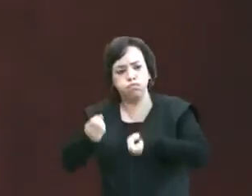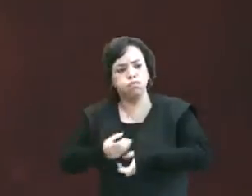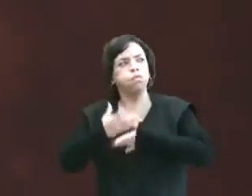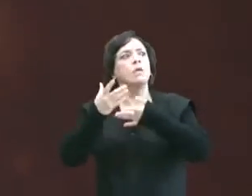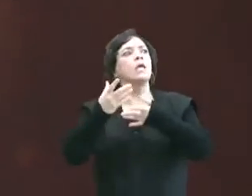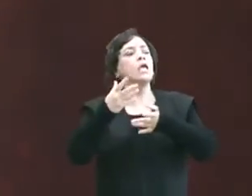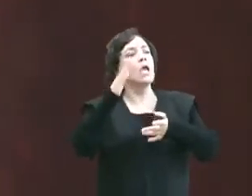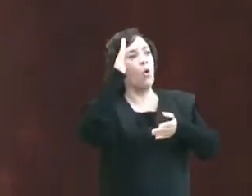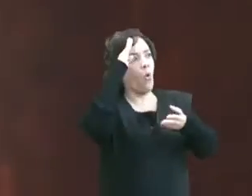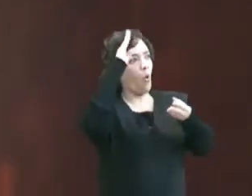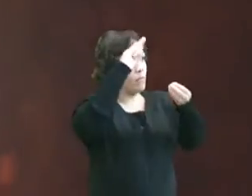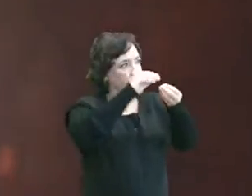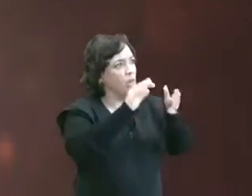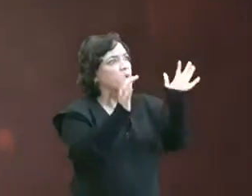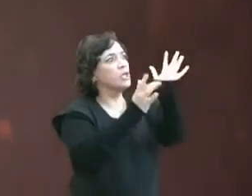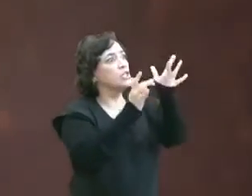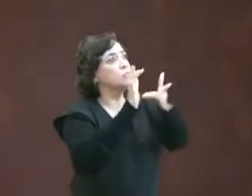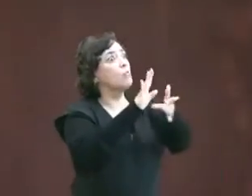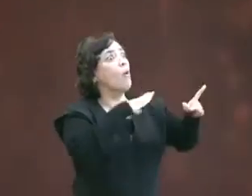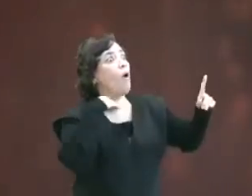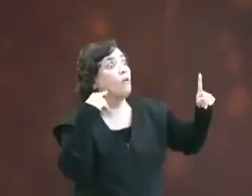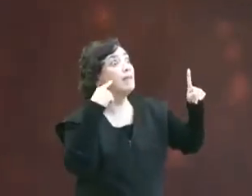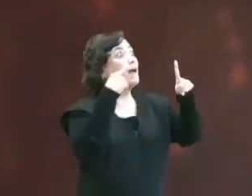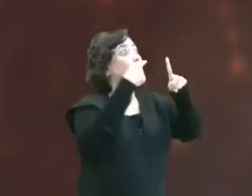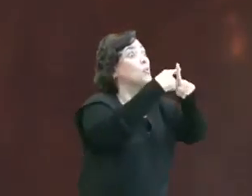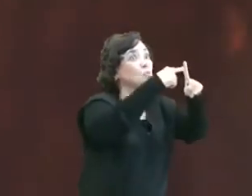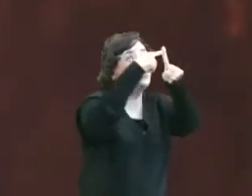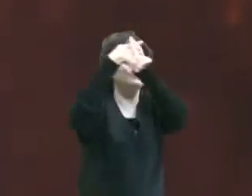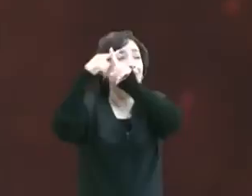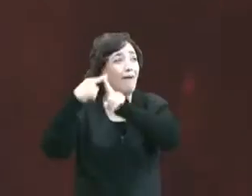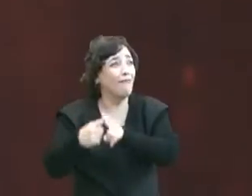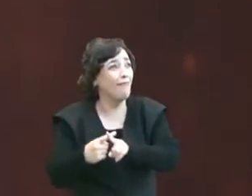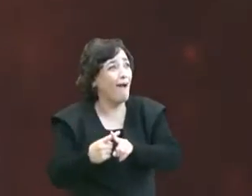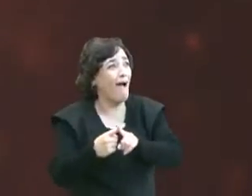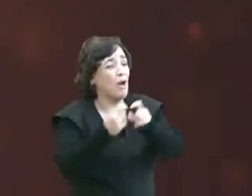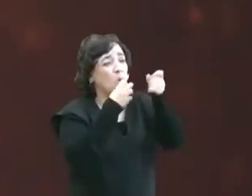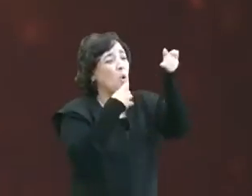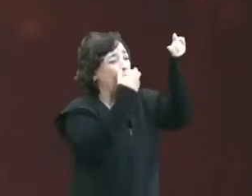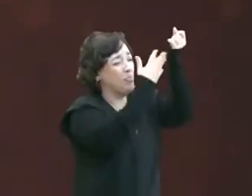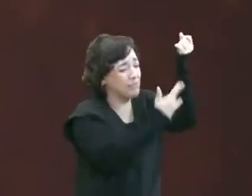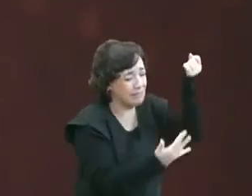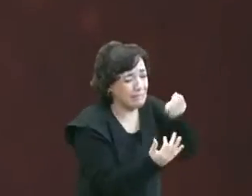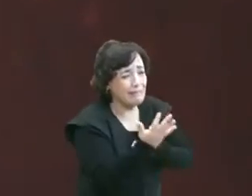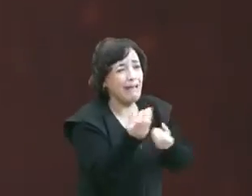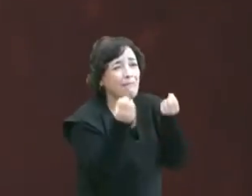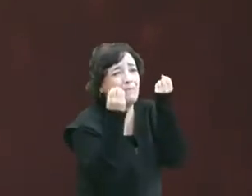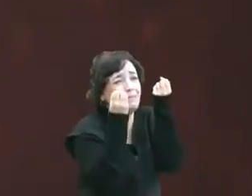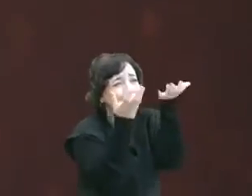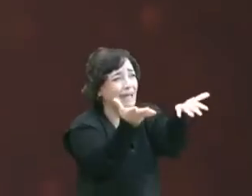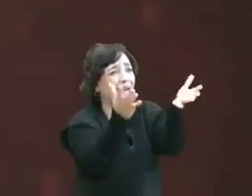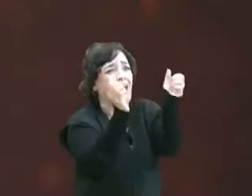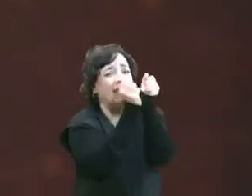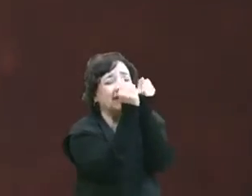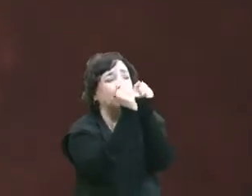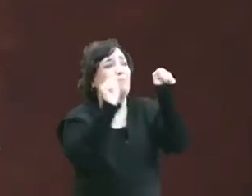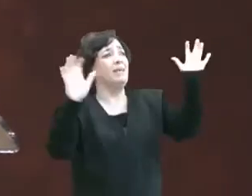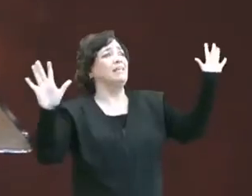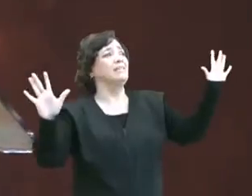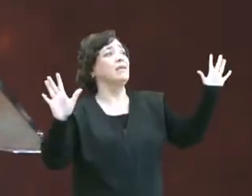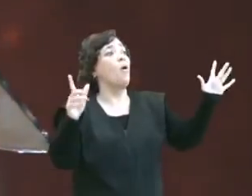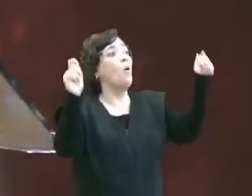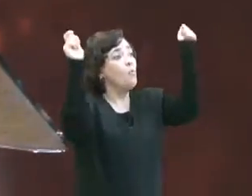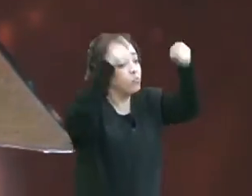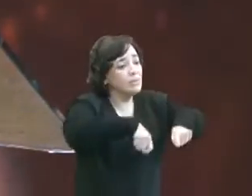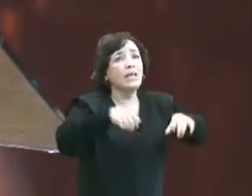do Calvário, que verteu o seu sangue por nós, para que pudéssemos ter comunhão com Deus, a força